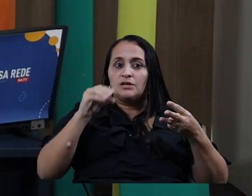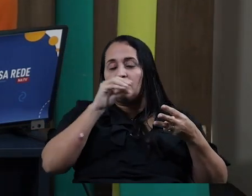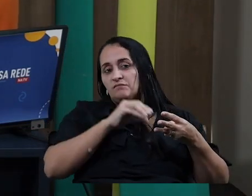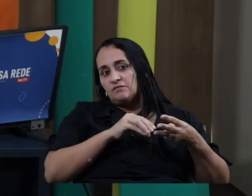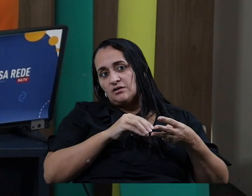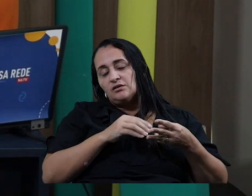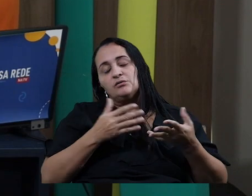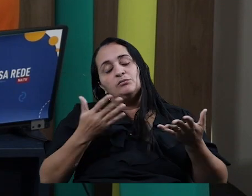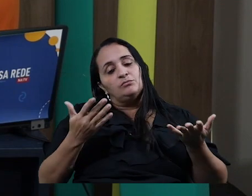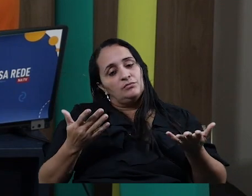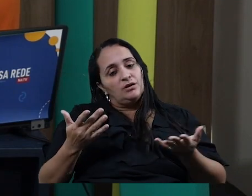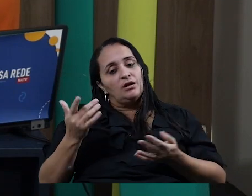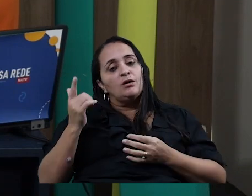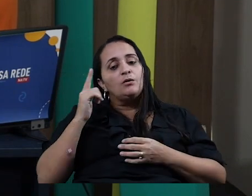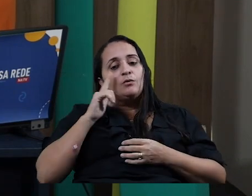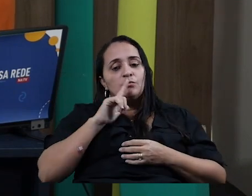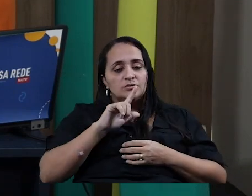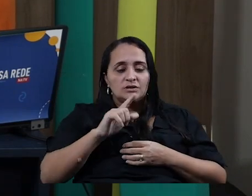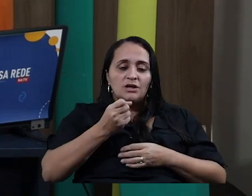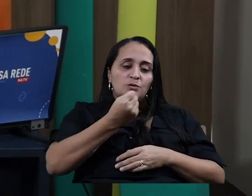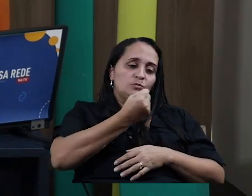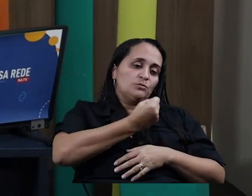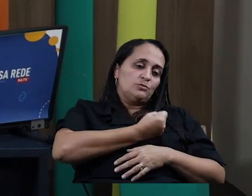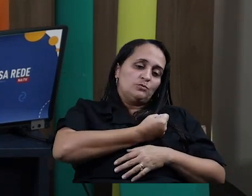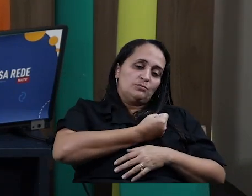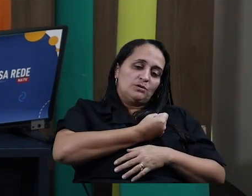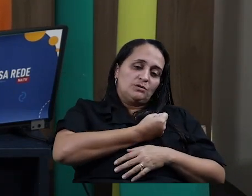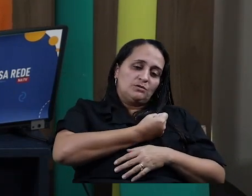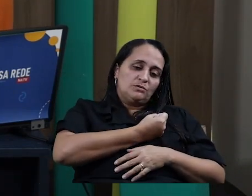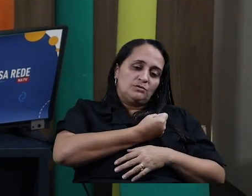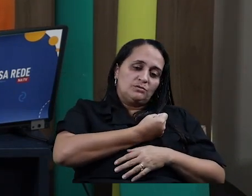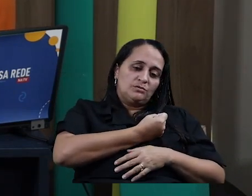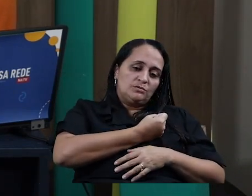vai obter é justamente esse,